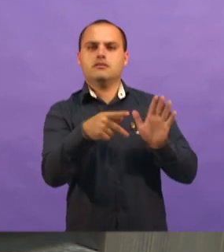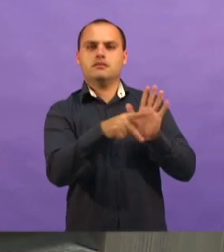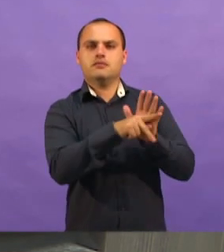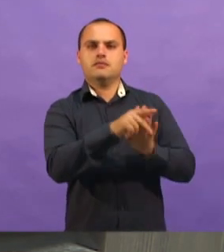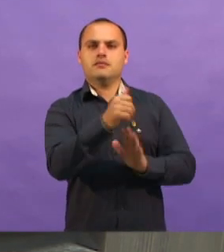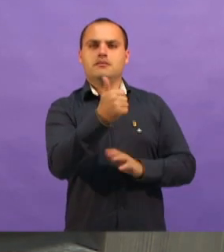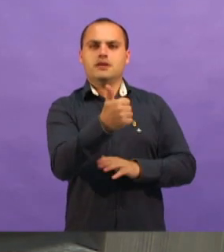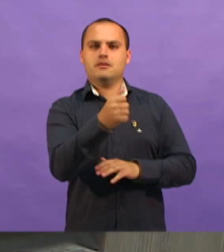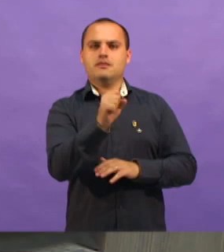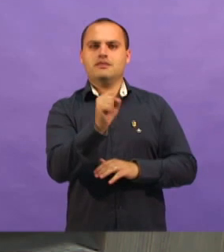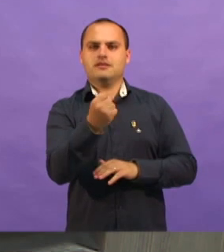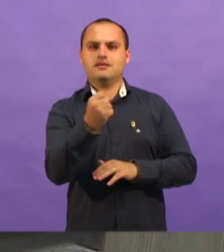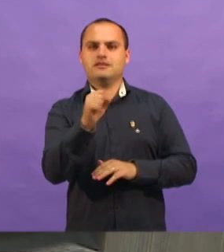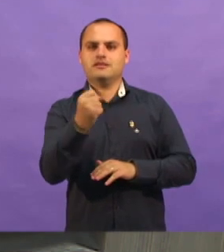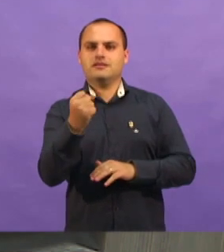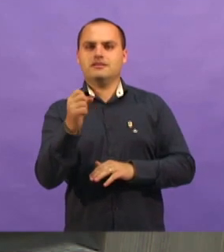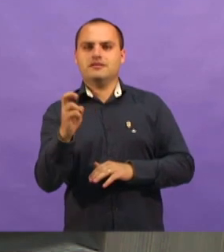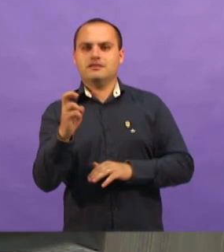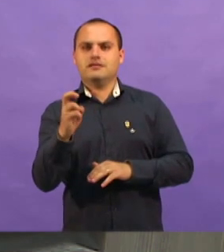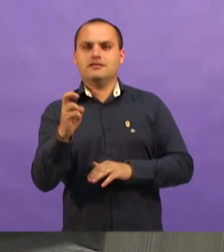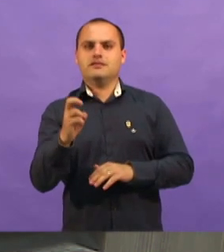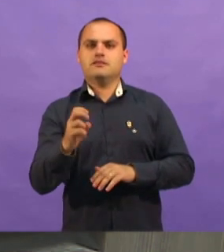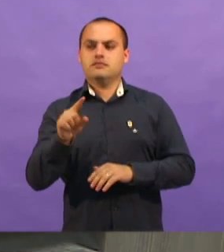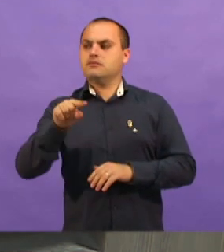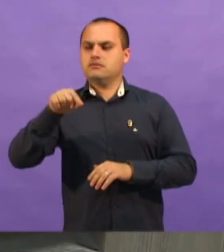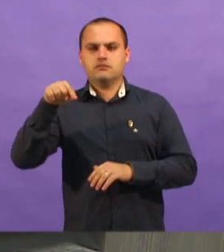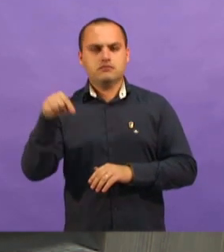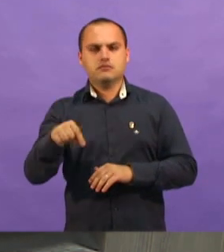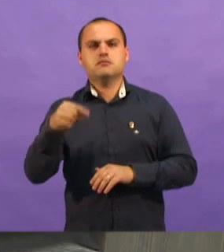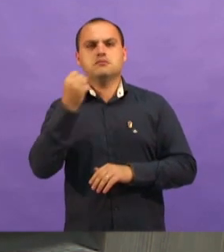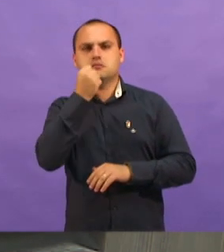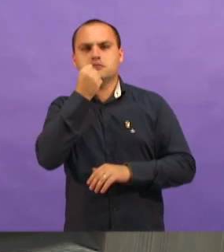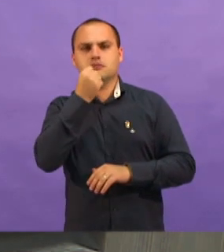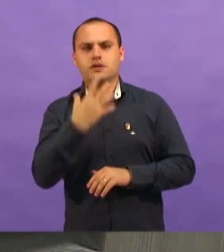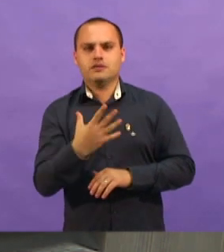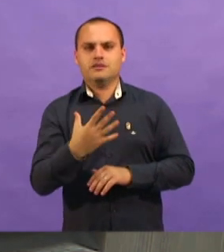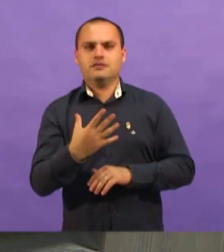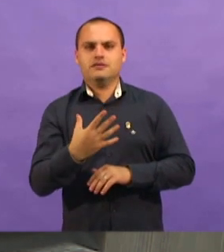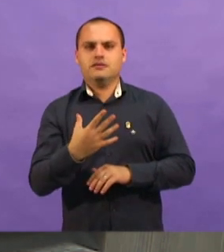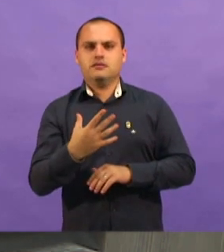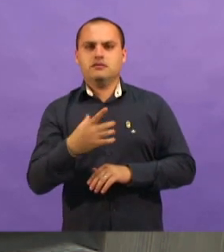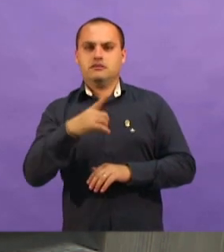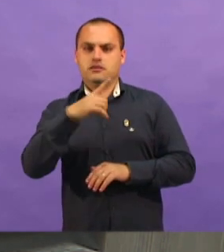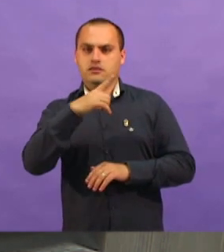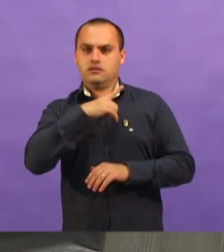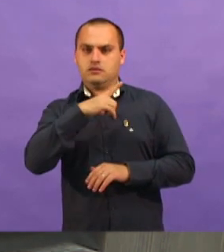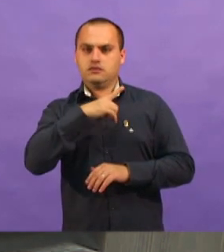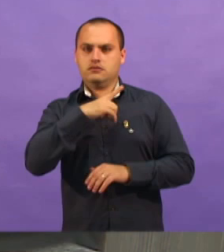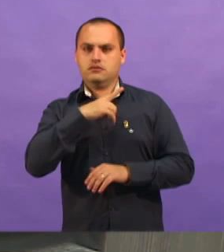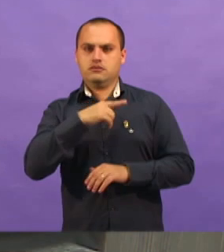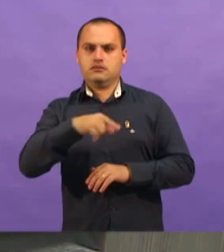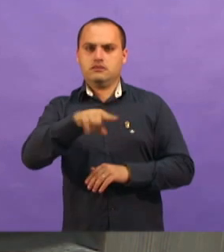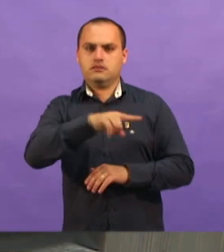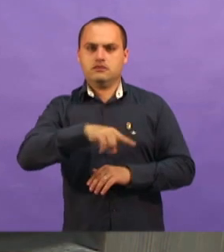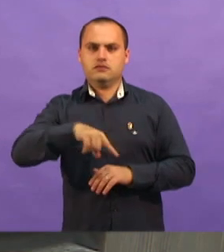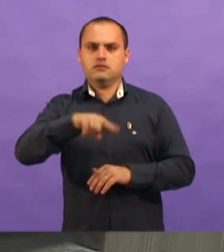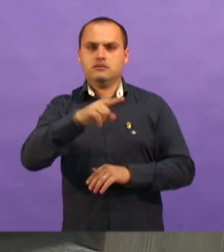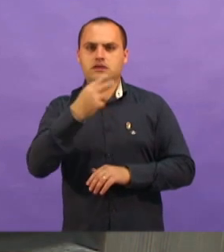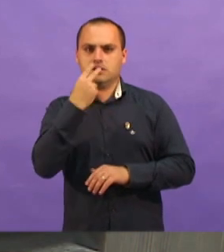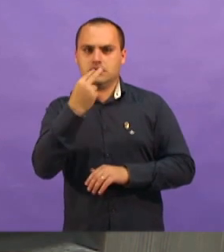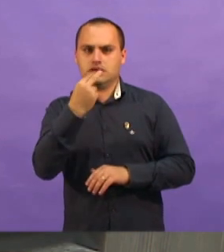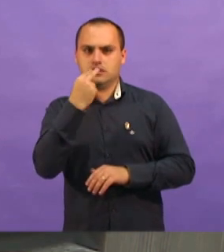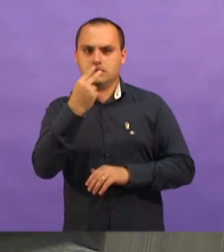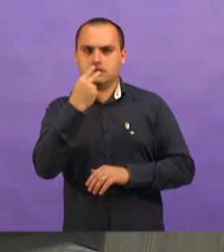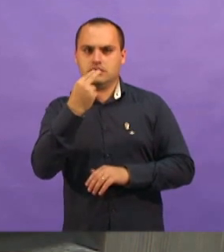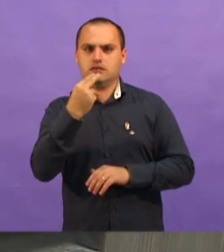registro histórico, né, Rogério? Não, é fantástico, né? Assim também como o Telmo José Tomil, ele é genealogista e